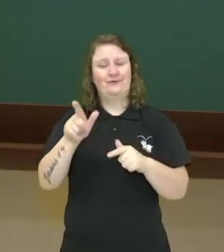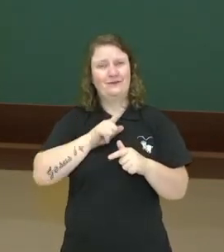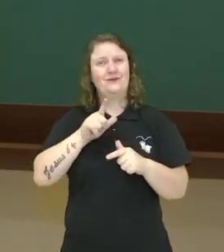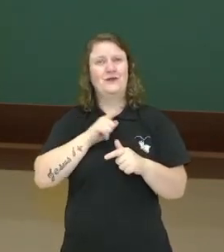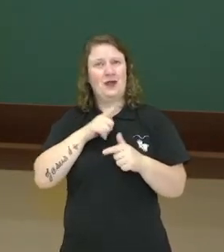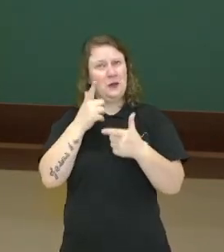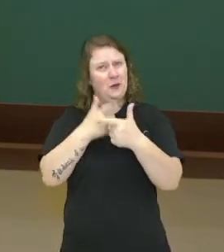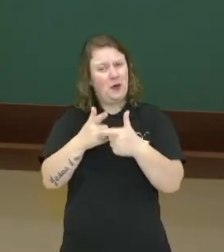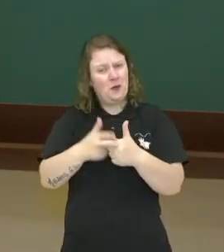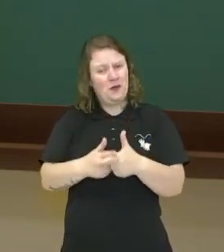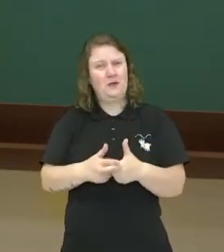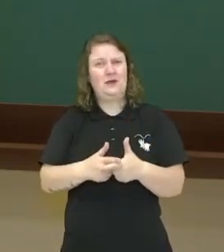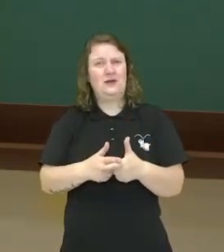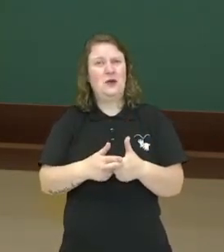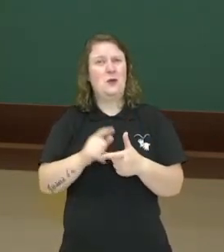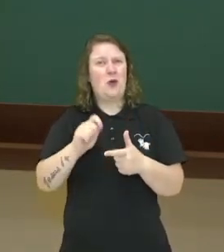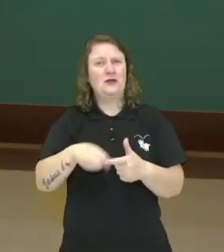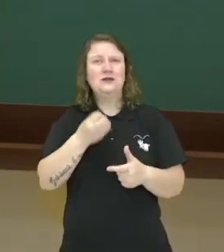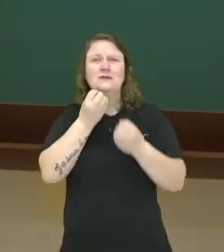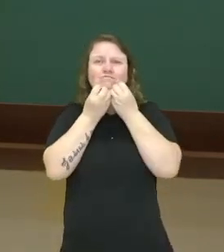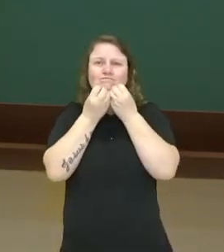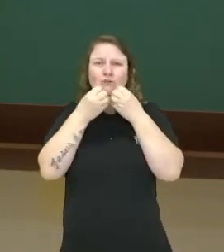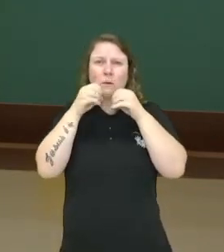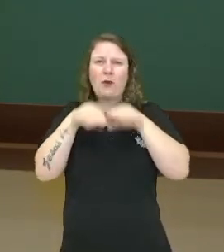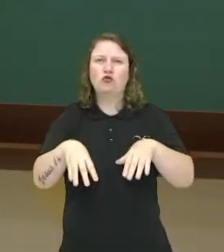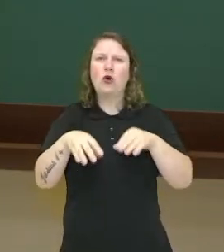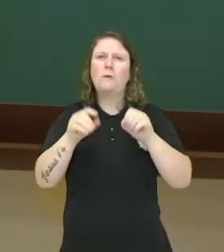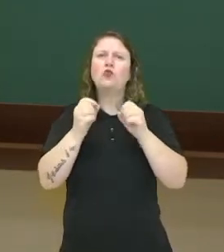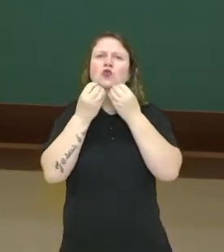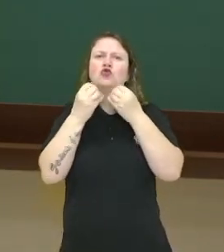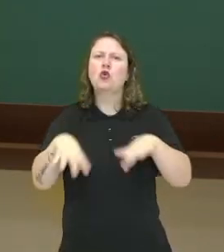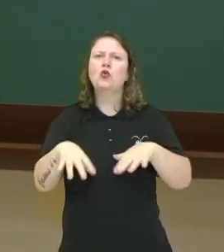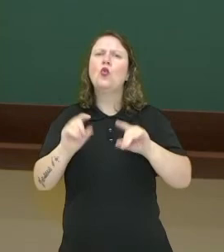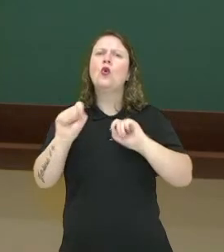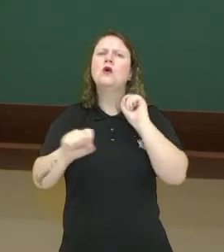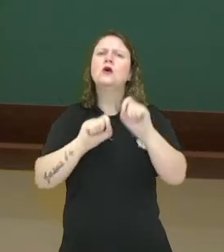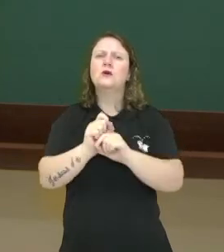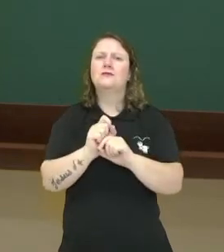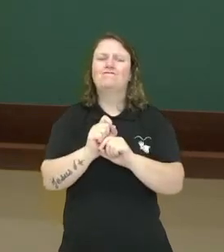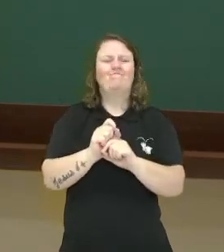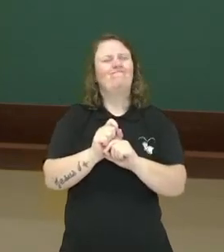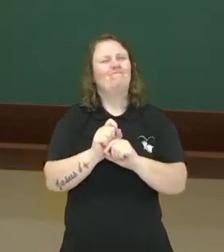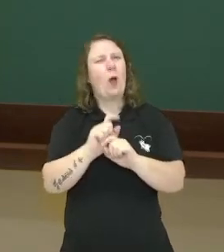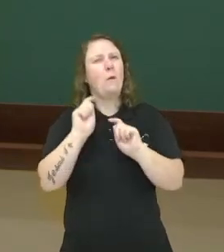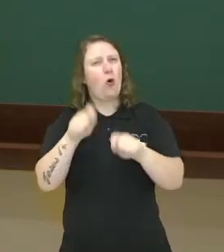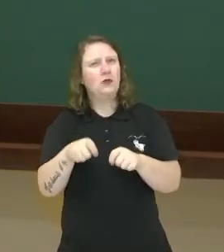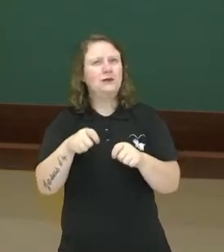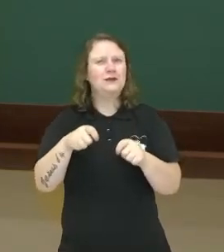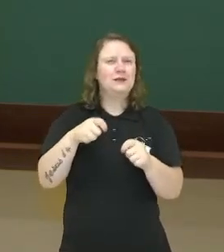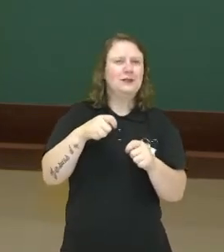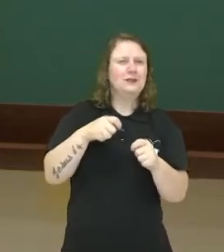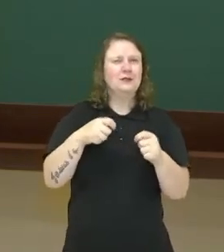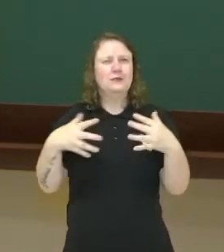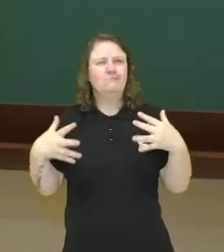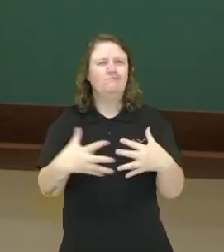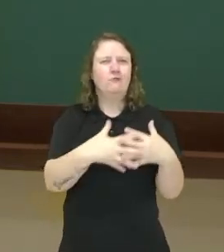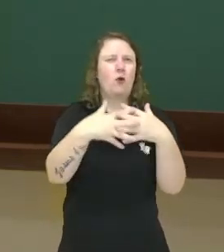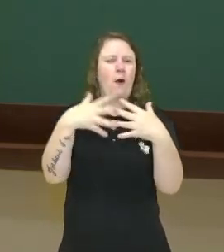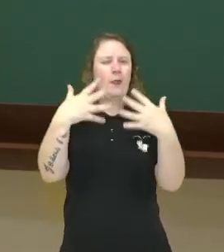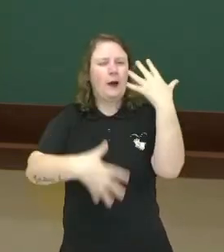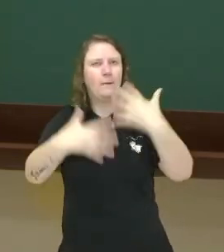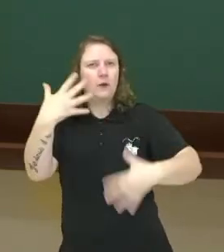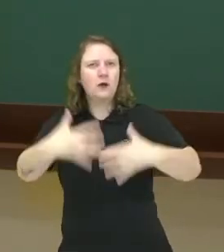que podem prejudicar toda essa caminhada, essa escalada para ser uma potência emergente, para ser um país que participa